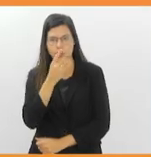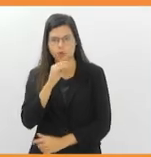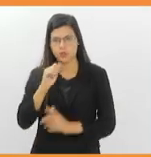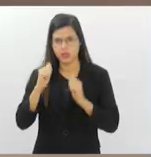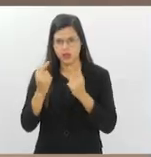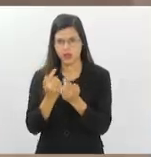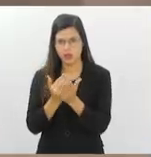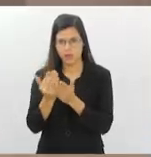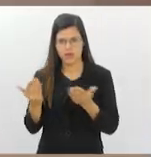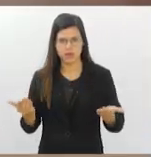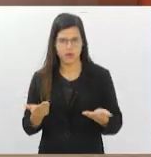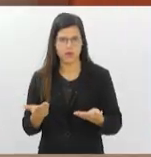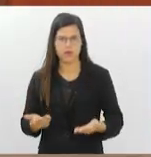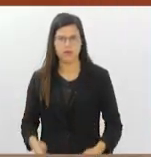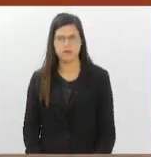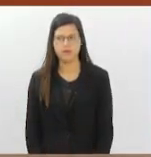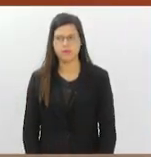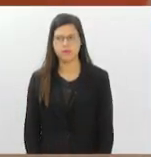começa